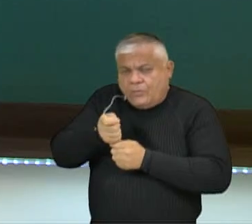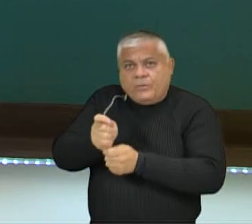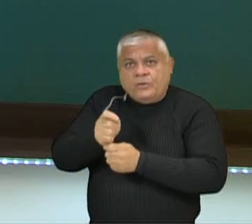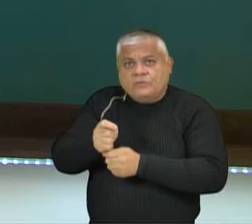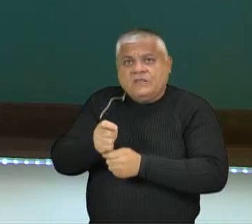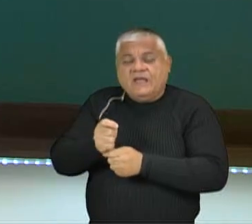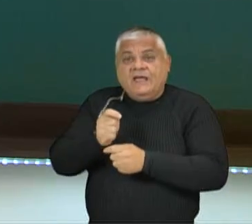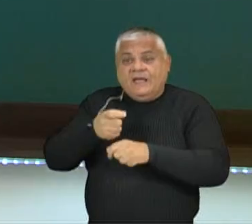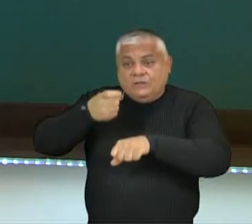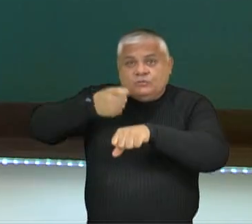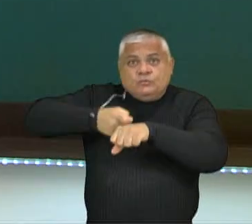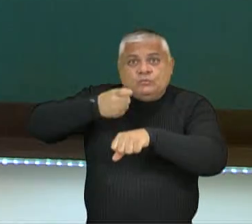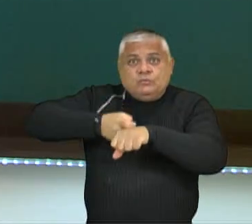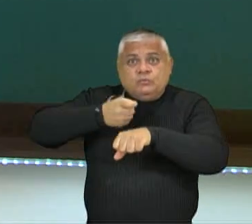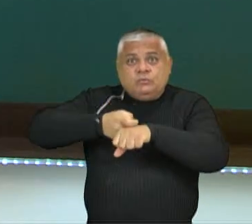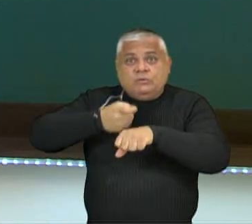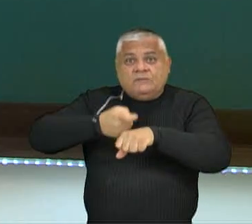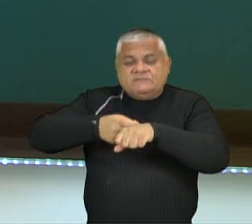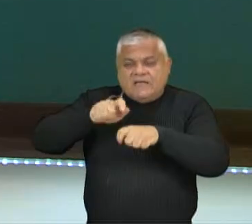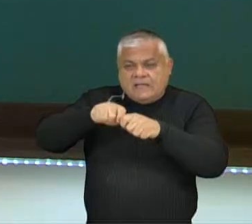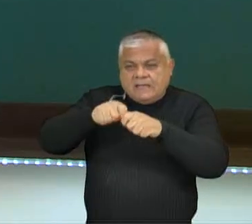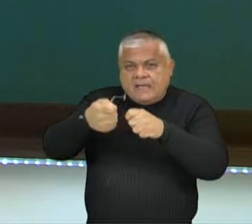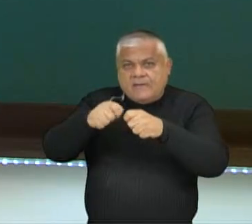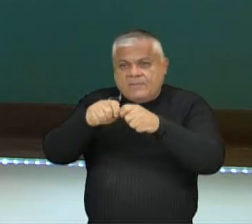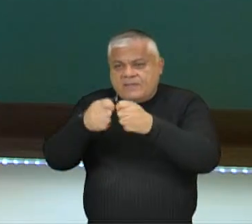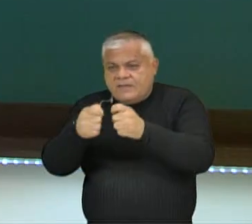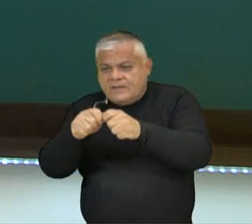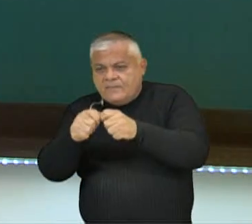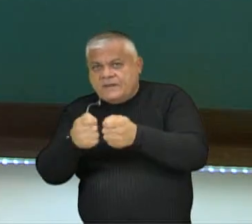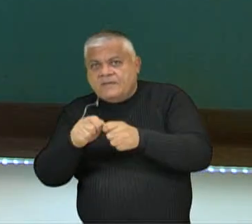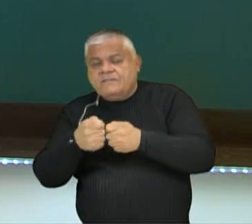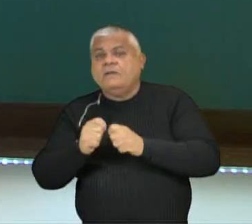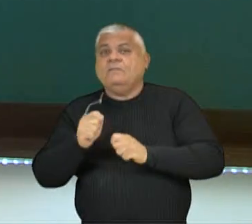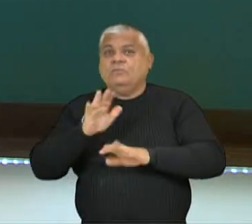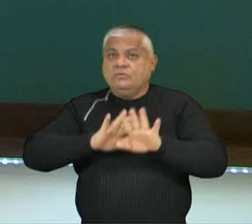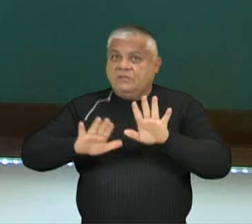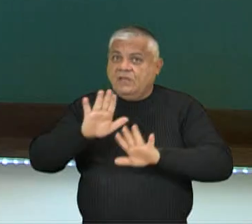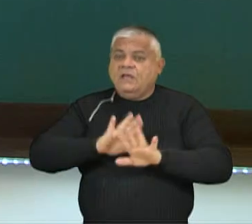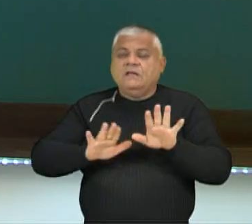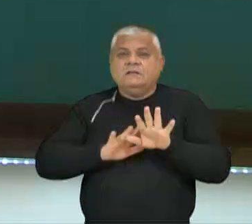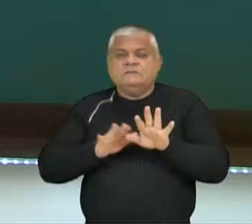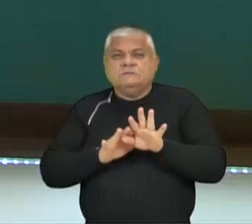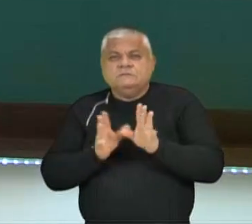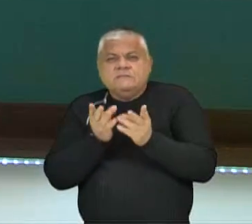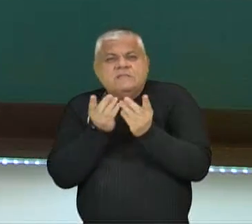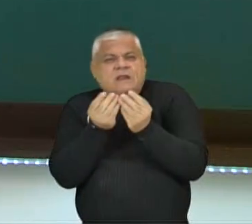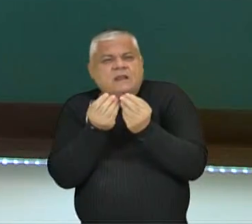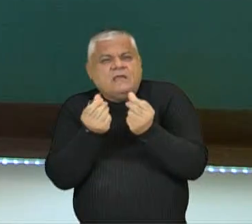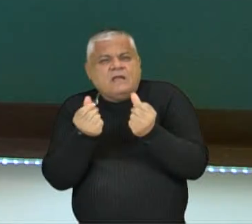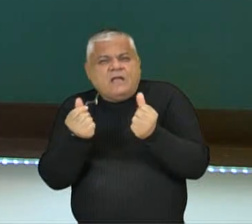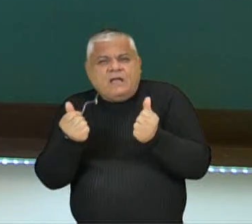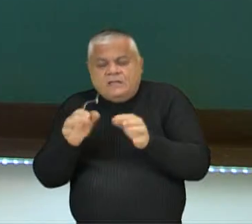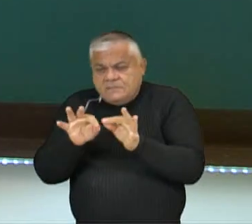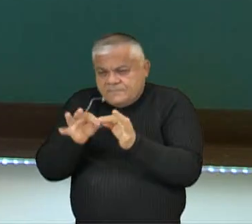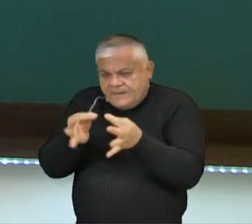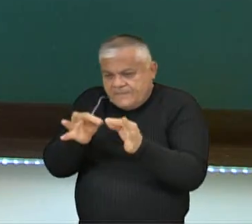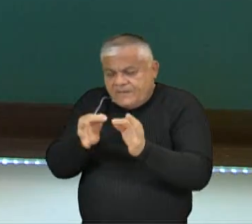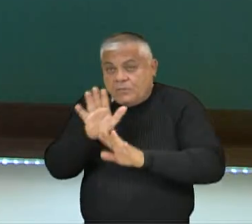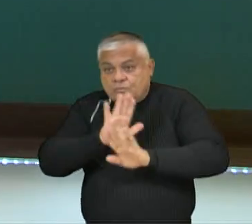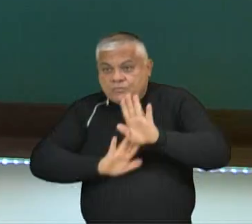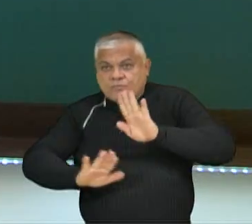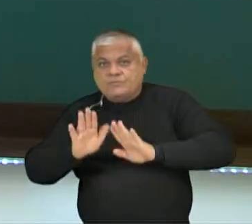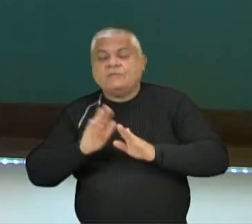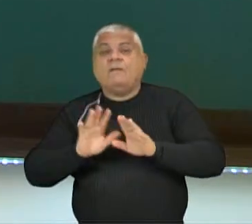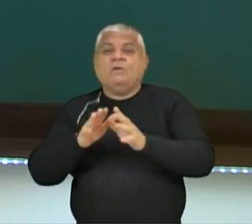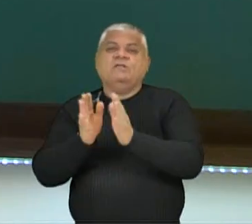na rocha, quando eles vão quebrando e trabalhando com isso, eles podem acabar eliminando aí essas evidências